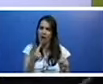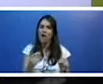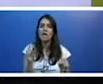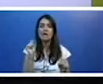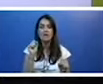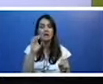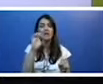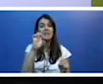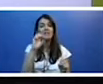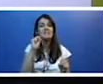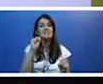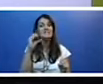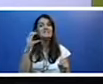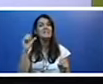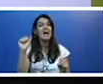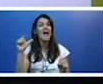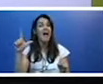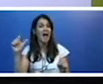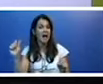escala é